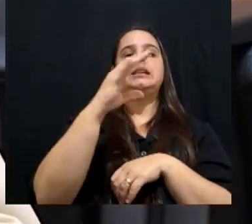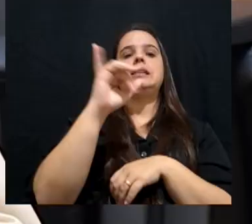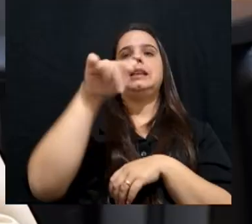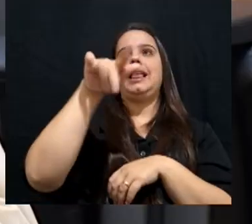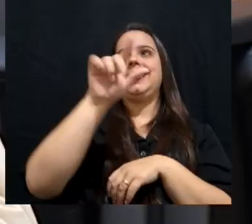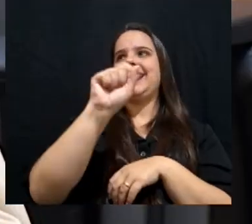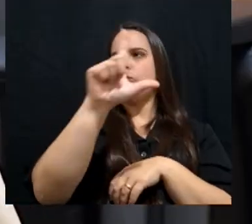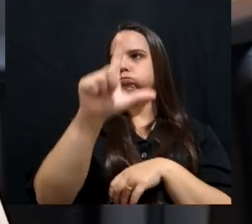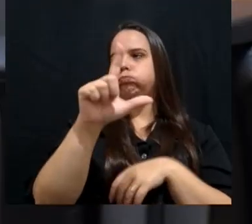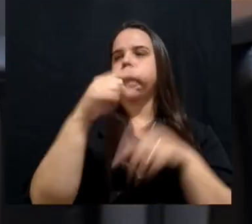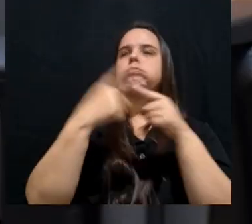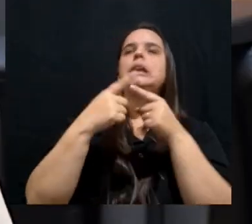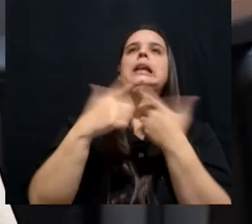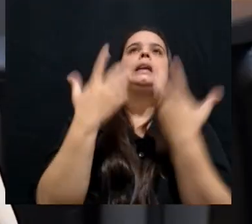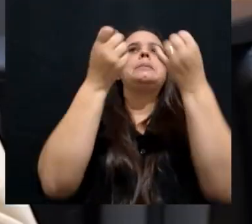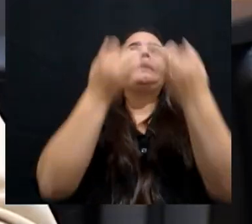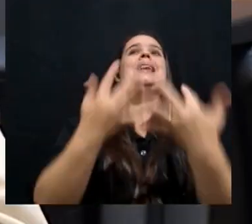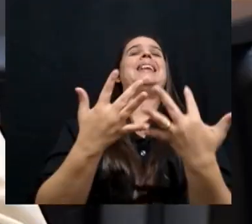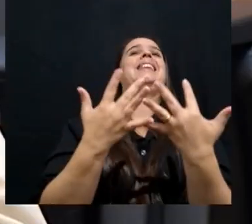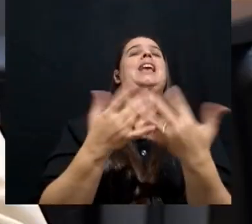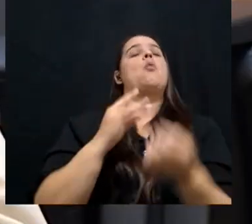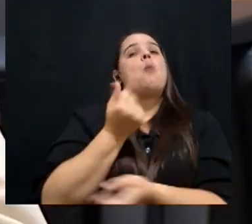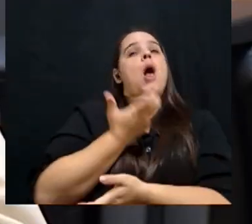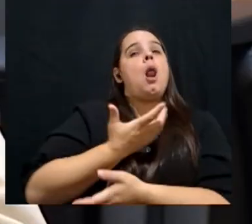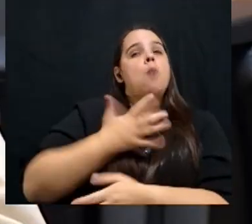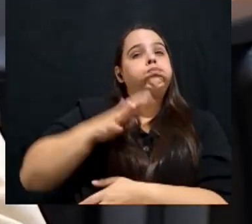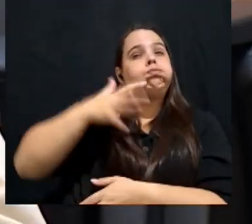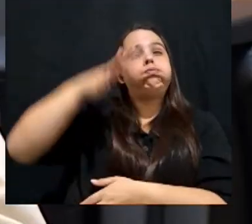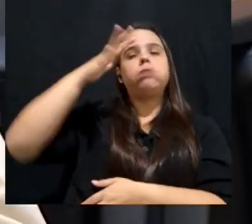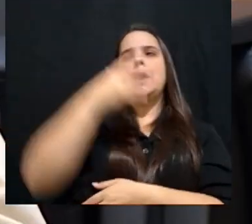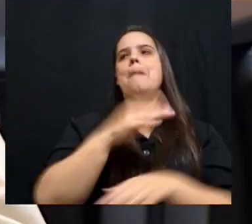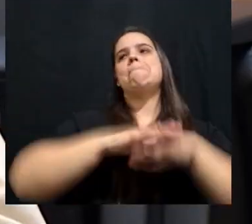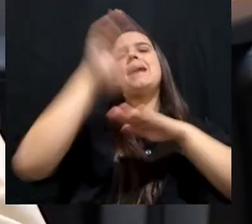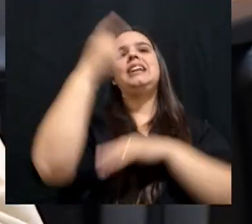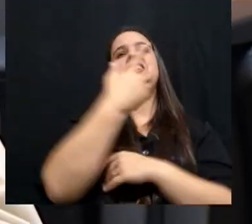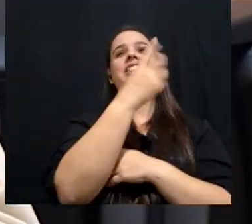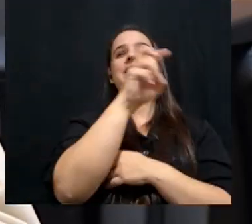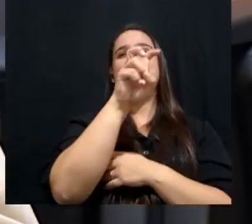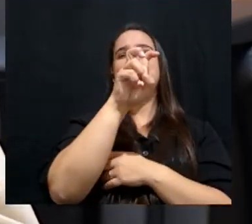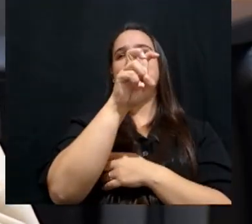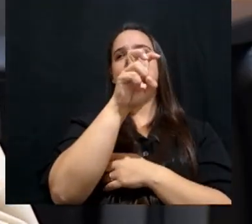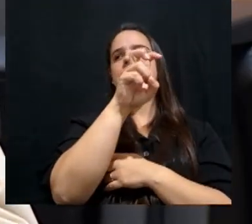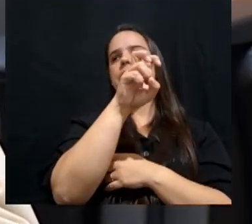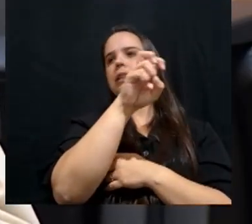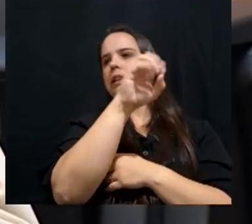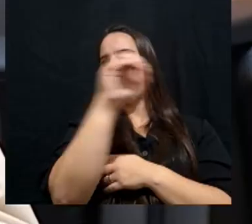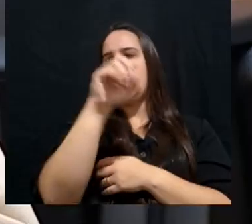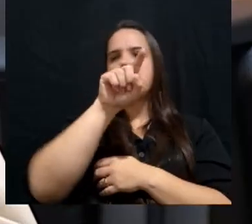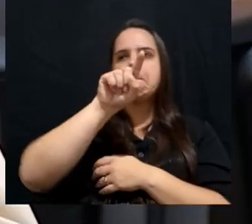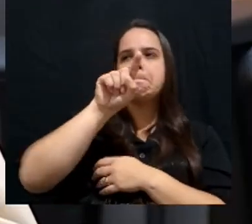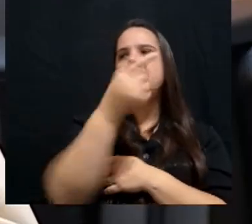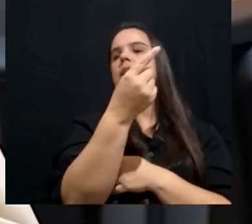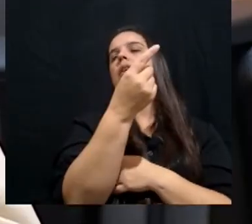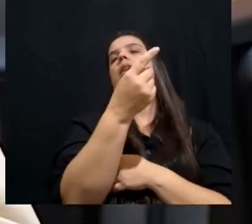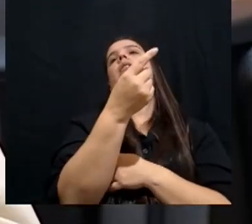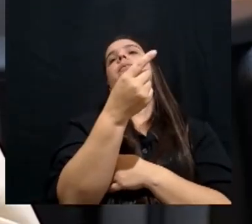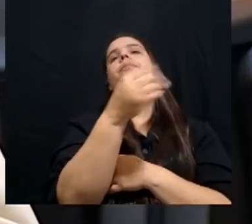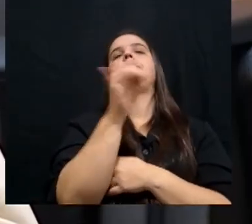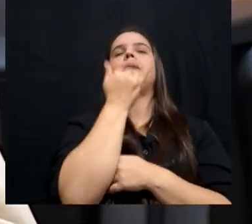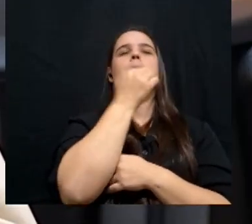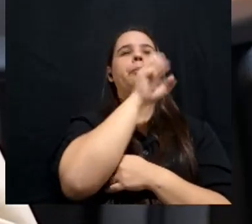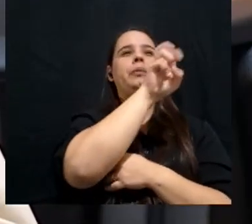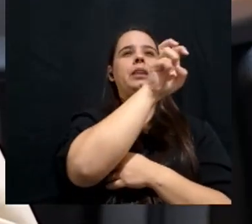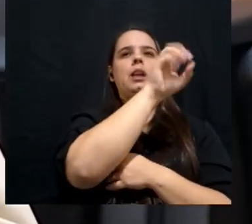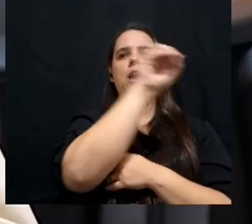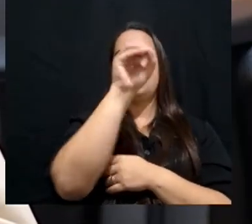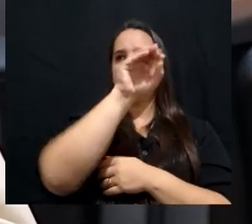de 500 milhões de reais. Então, quando tem muito dinheiro envolvido e dinheiro público tem que ser tratado com seriedade,